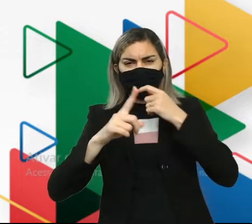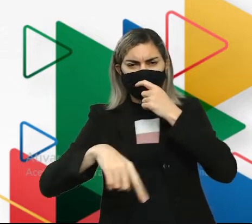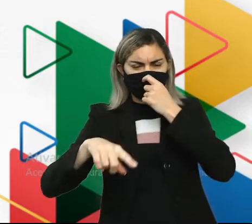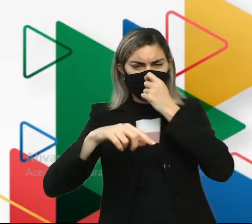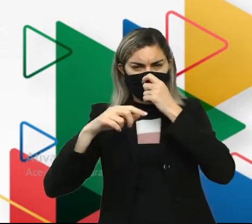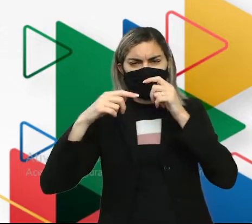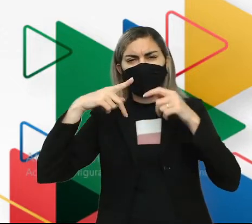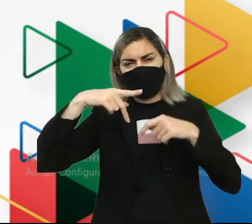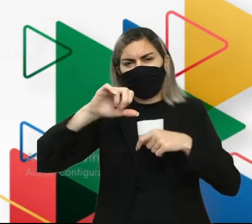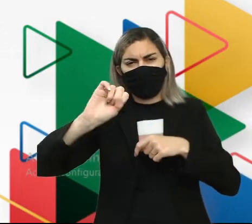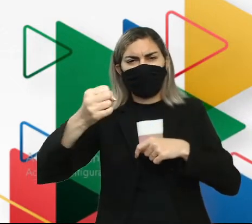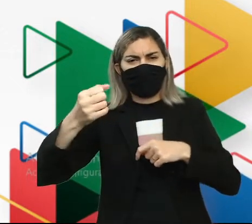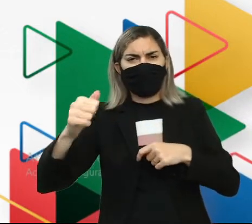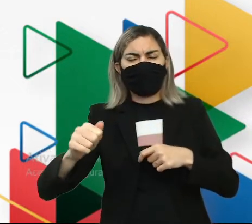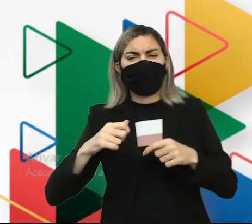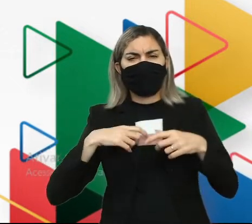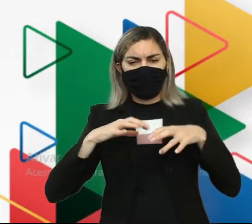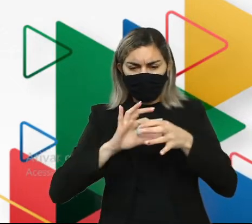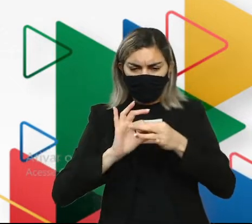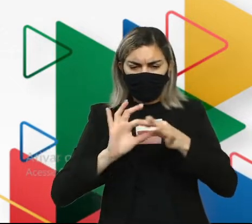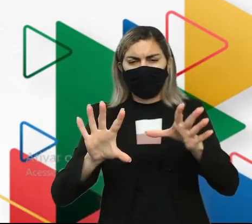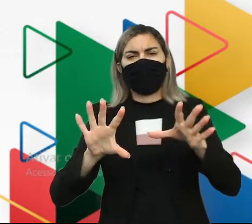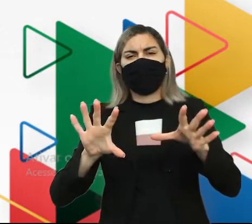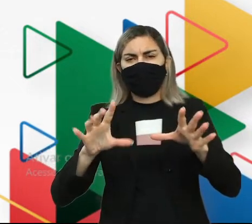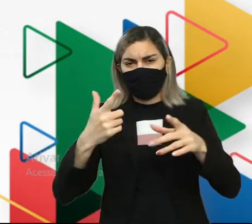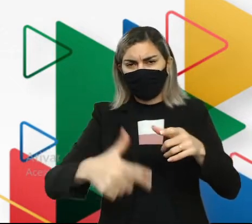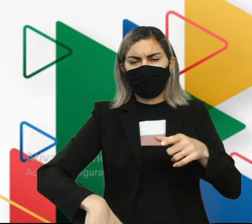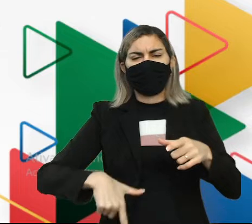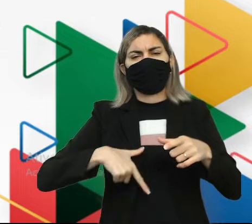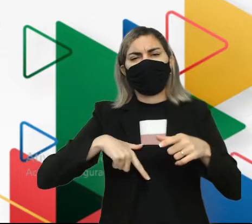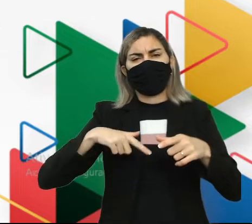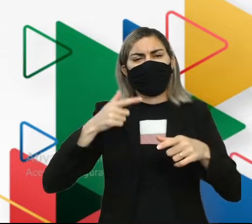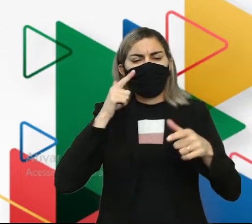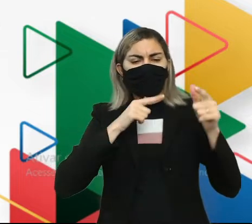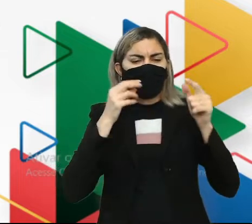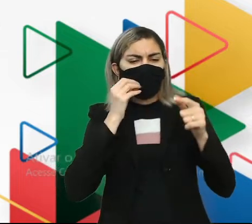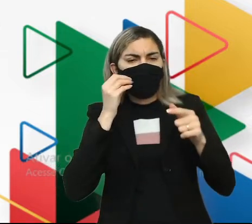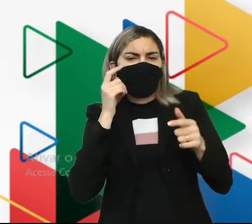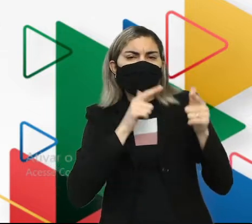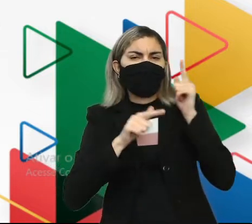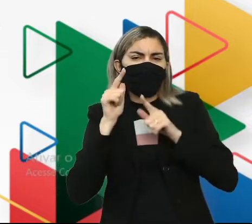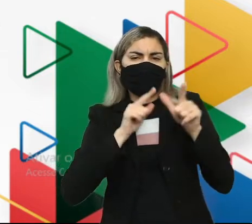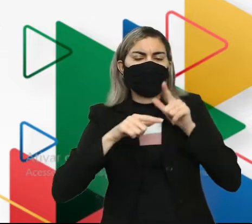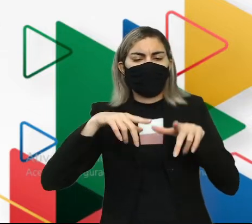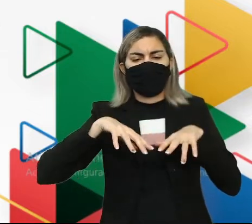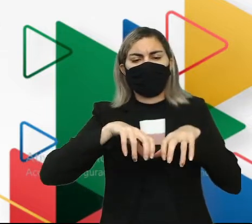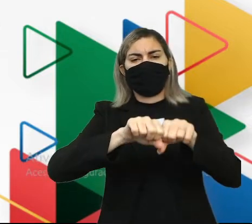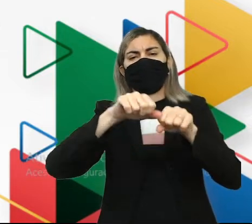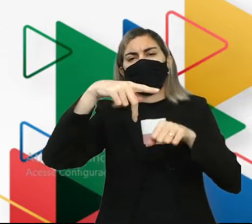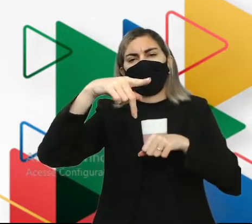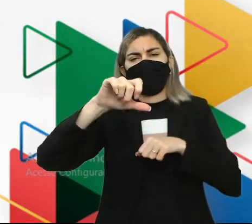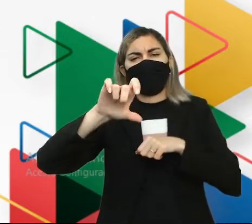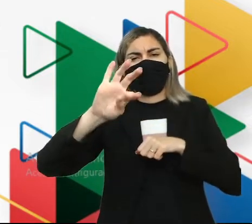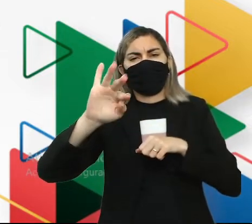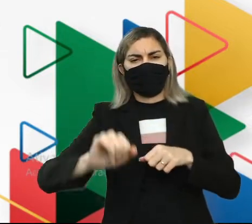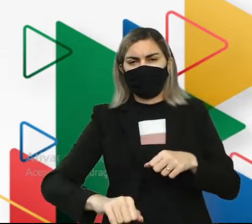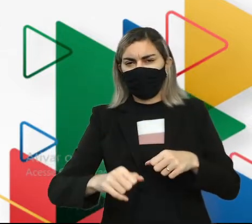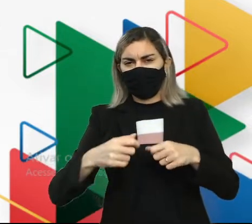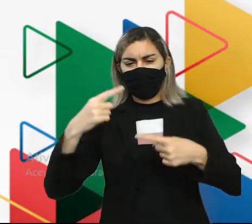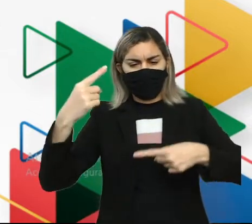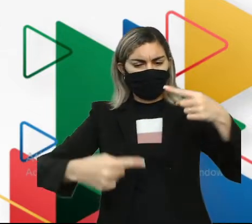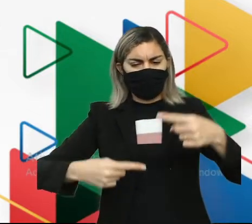né, os neobabilônicos e libertaram novamente esse povo, né, tentando reconquistar a Palestina, mas não tiveram força